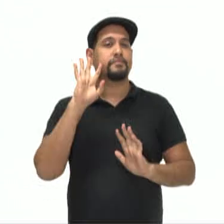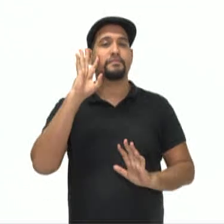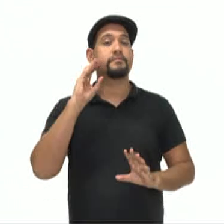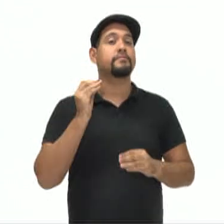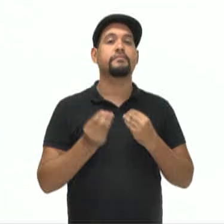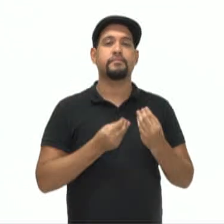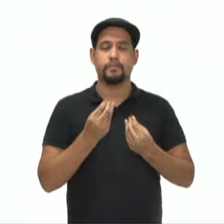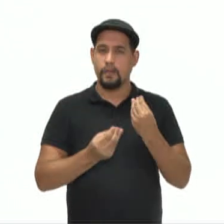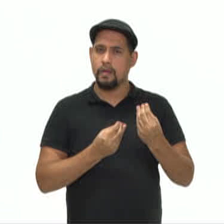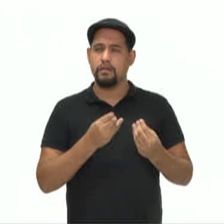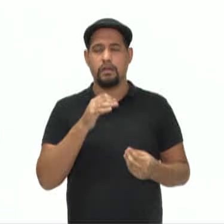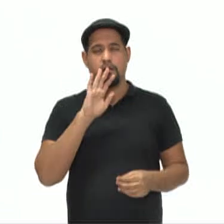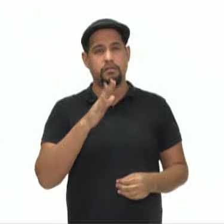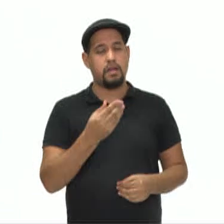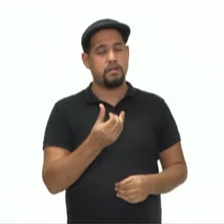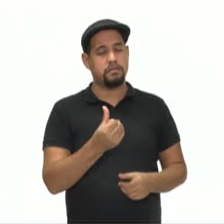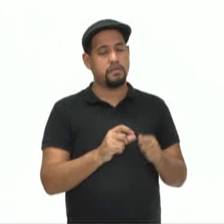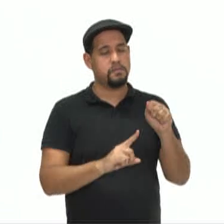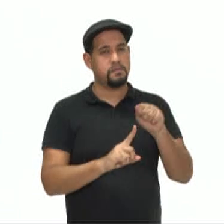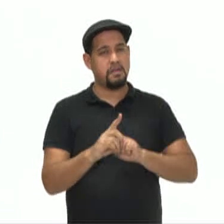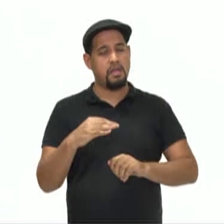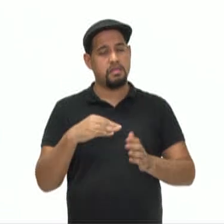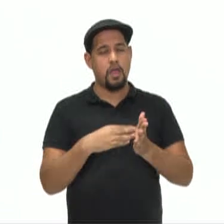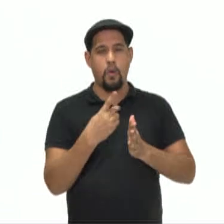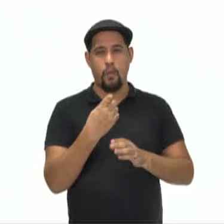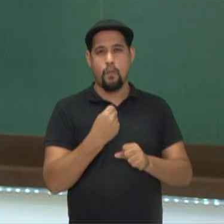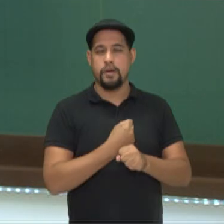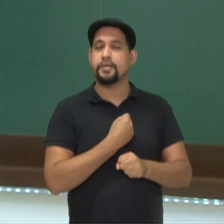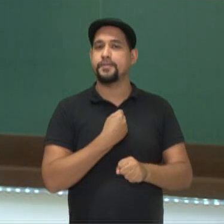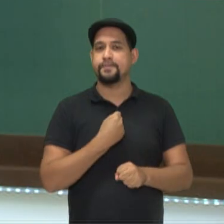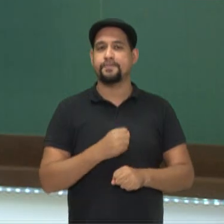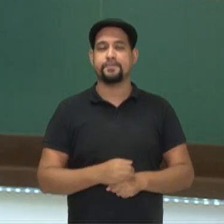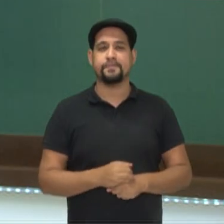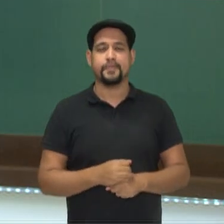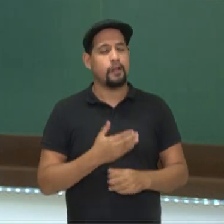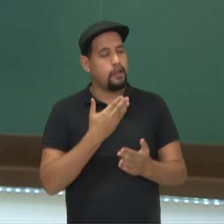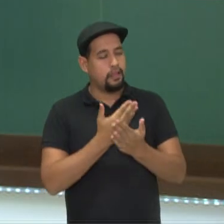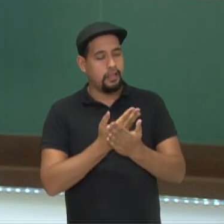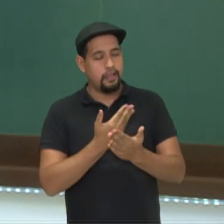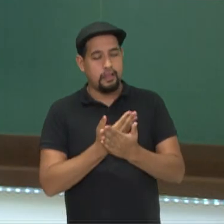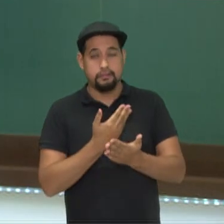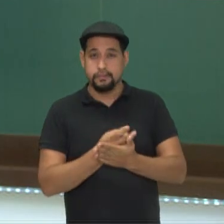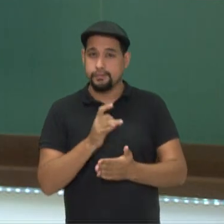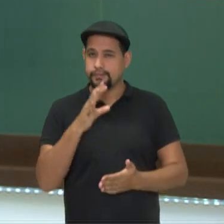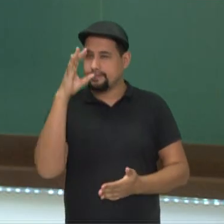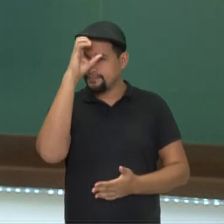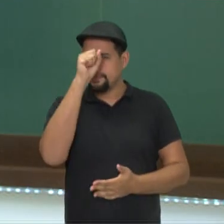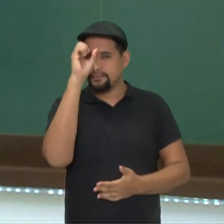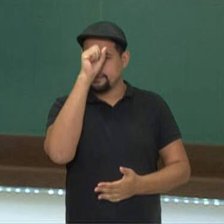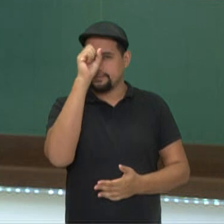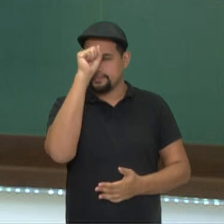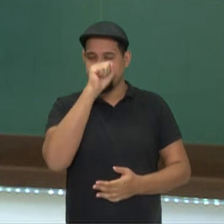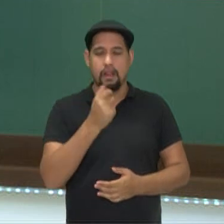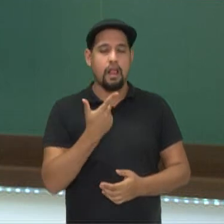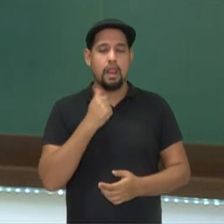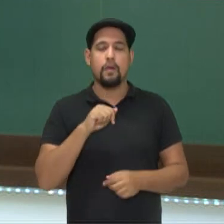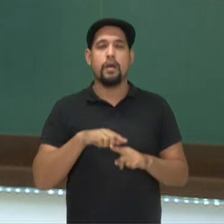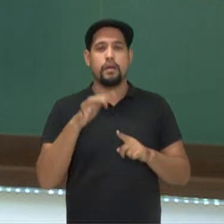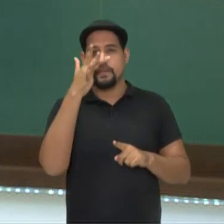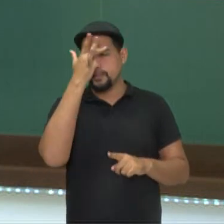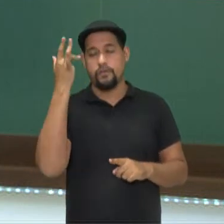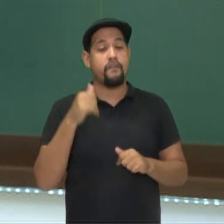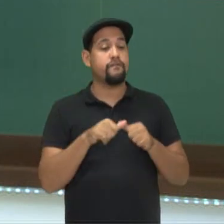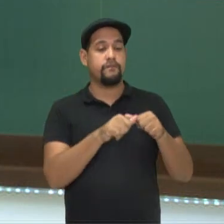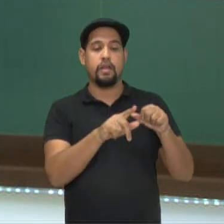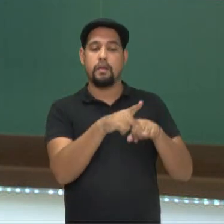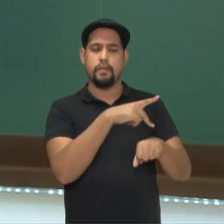ocorria por um período de 6 meses a 1 ano. Então, só para estudar, aprender o idioma, a pessoa fica lá no outro